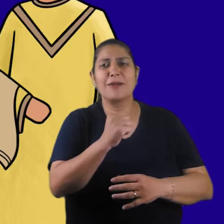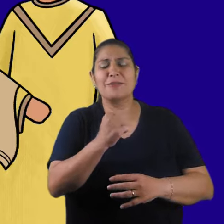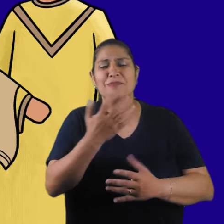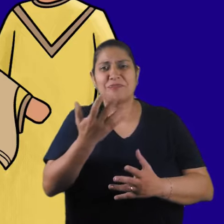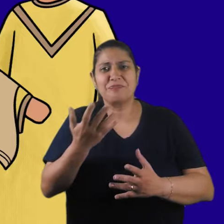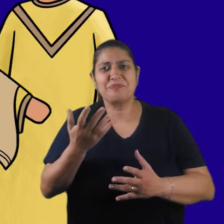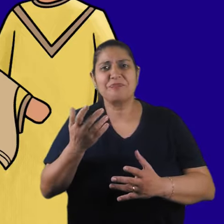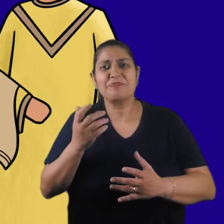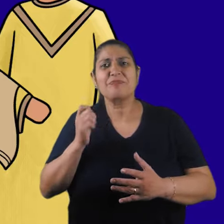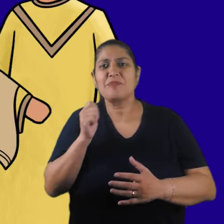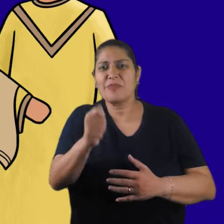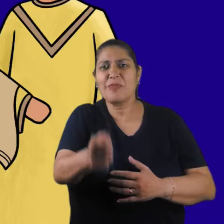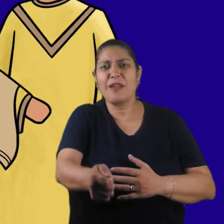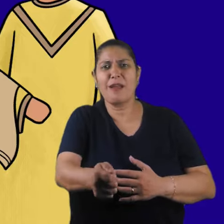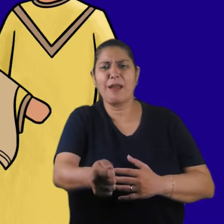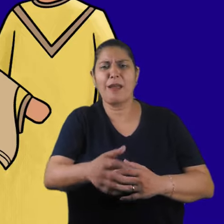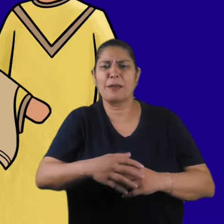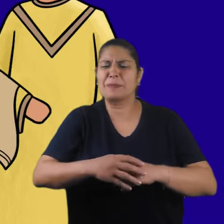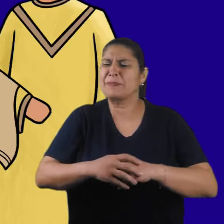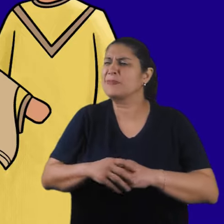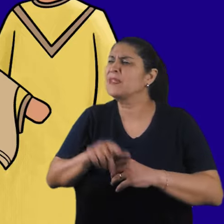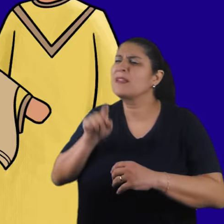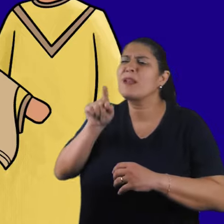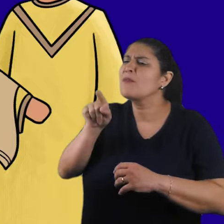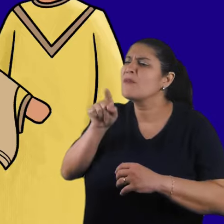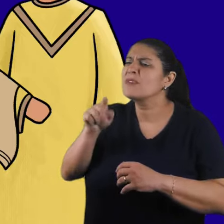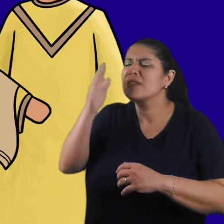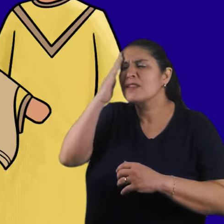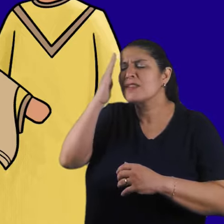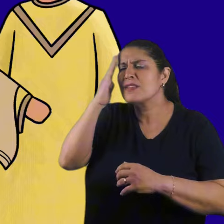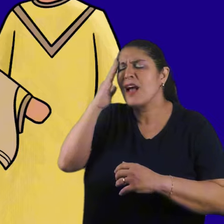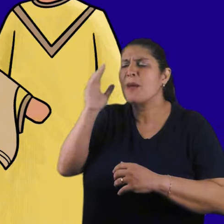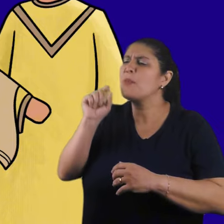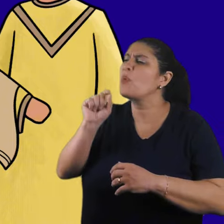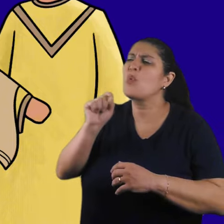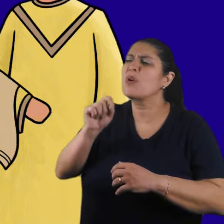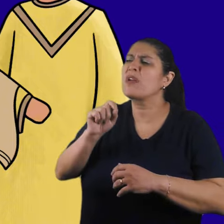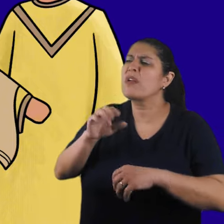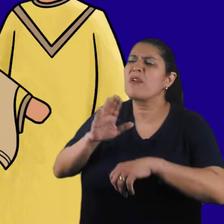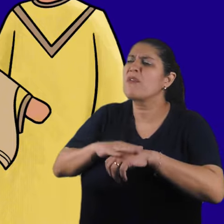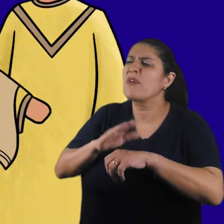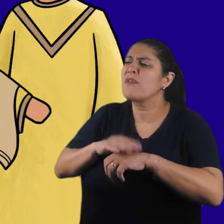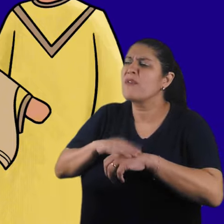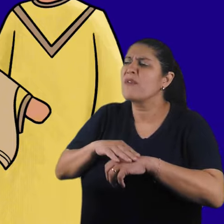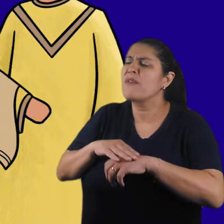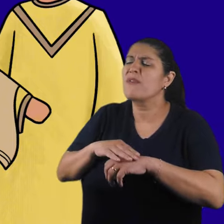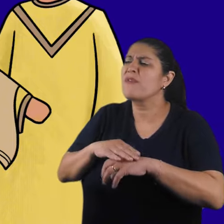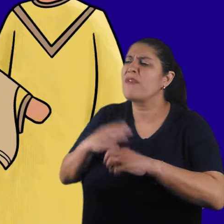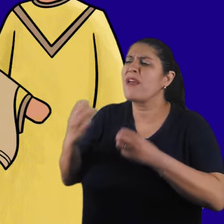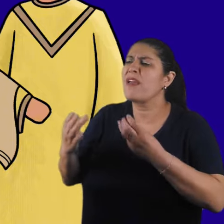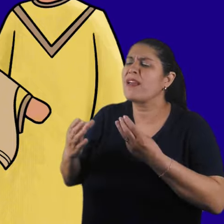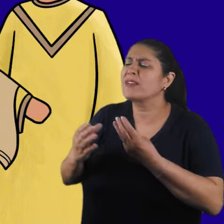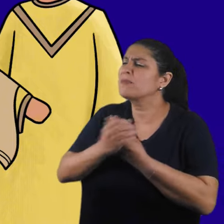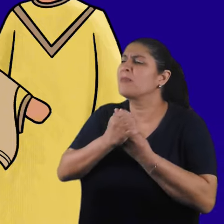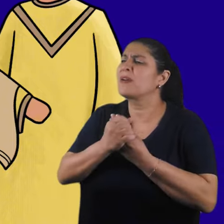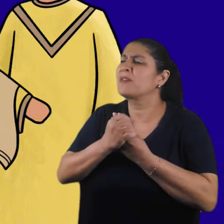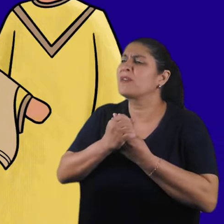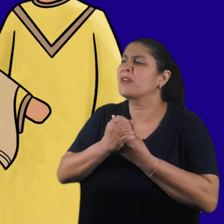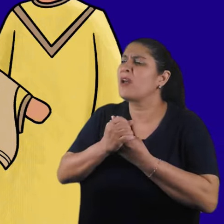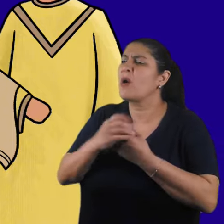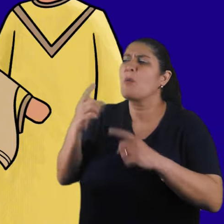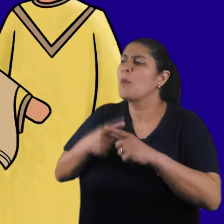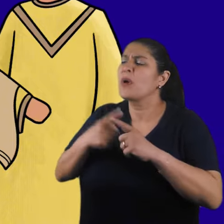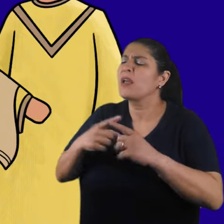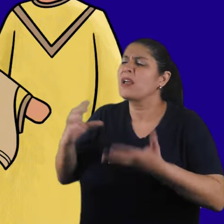Então Xerxes perguntou ao servo que lia para ele: você sabe dizer qual foi a honra dada a esse